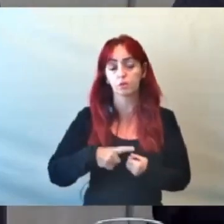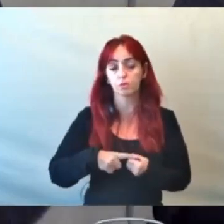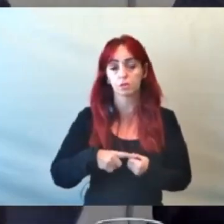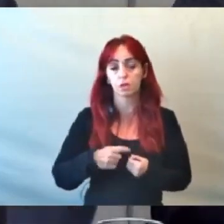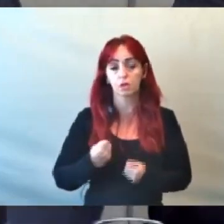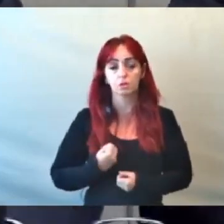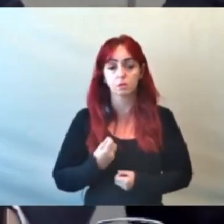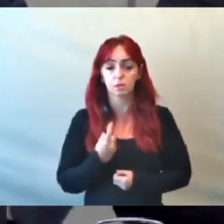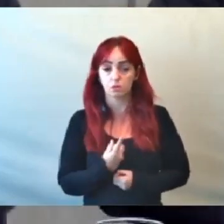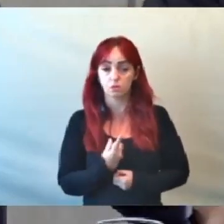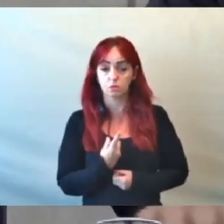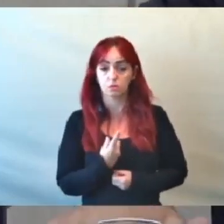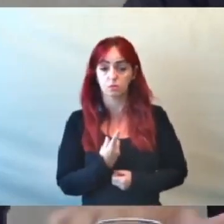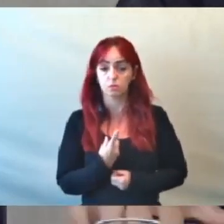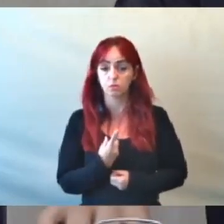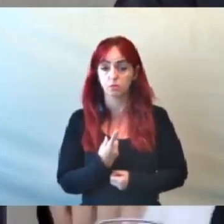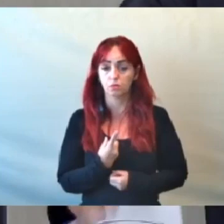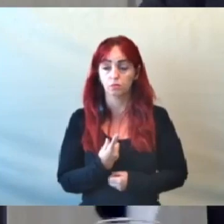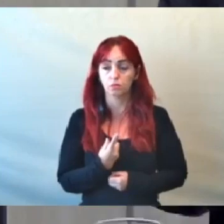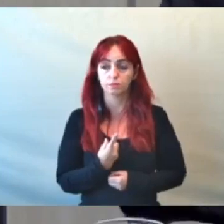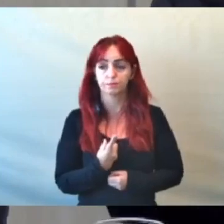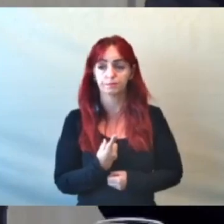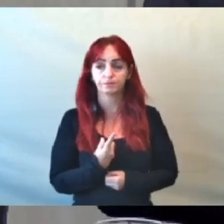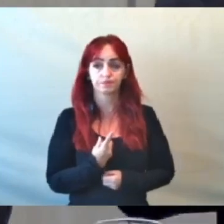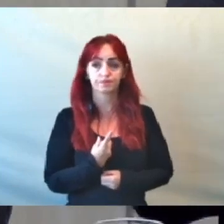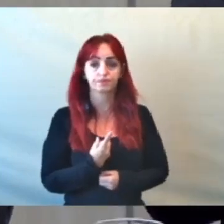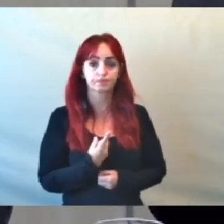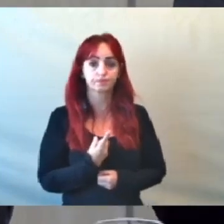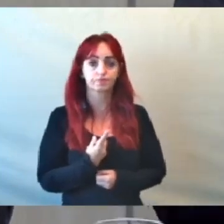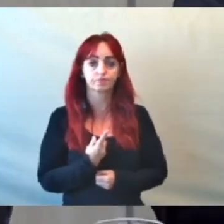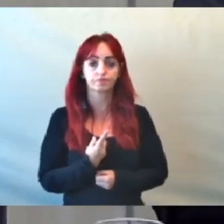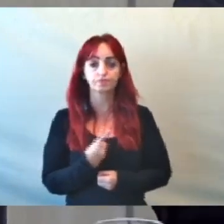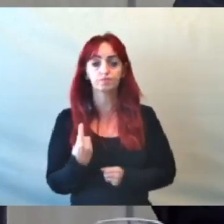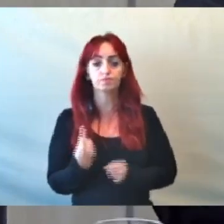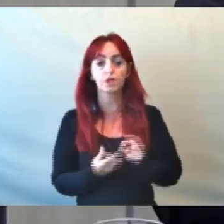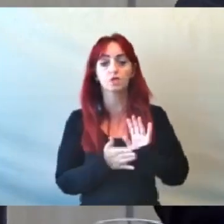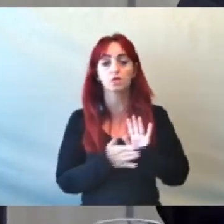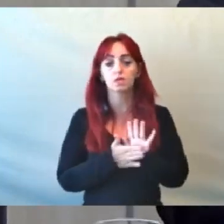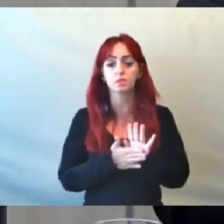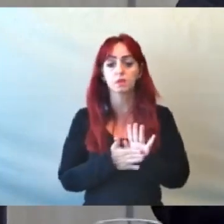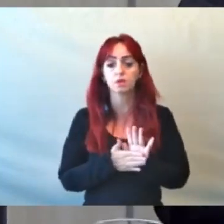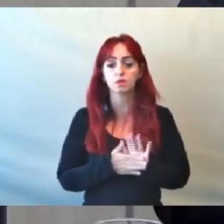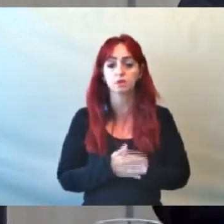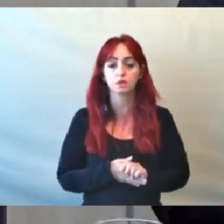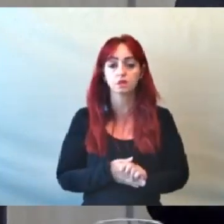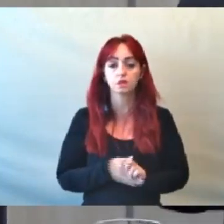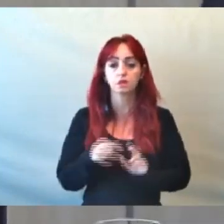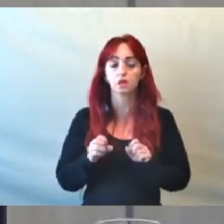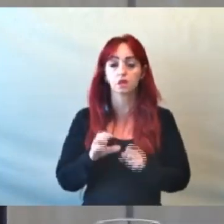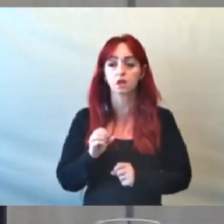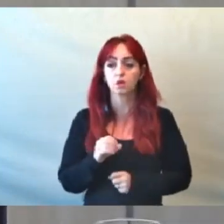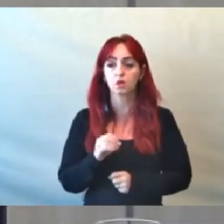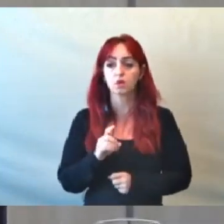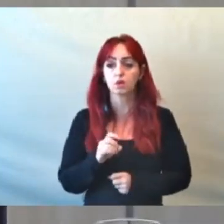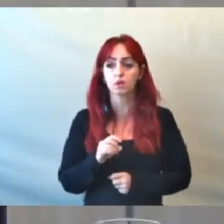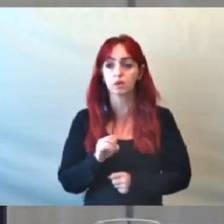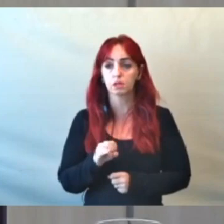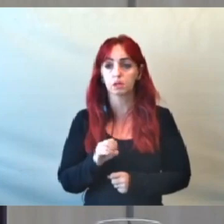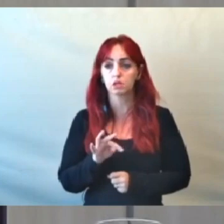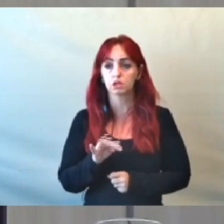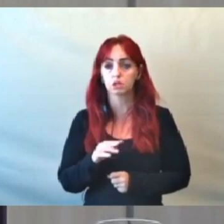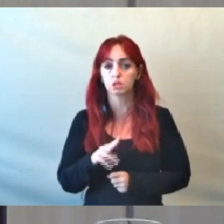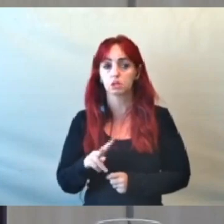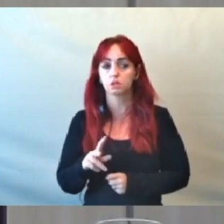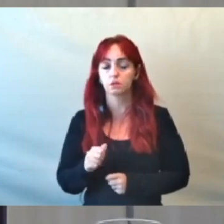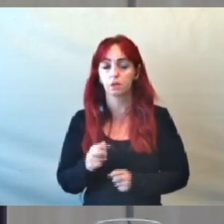da nossa pauta, que é a oitiva, finalidade, ouvir os